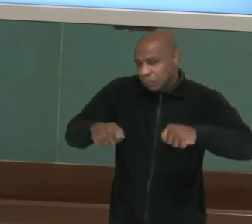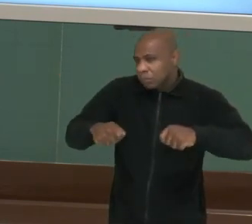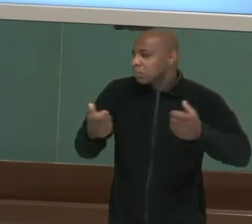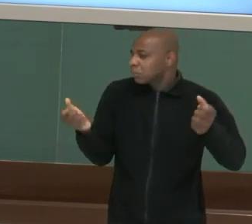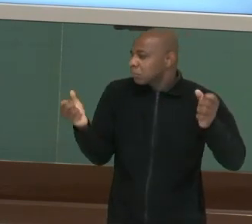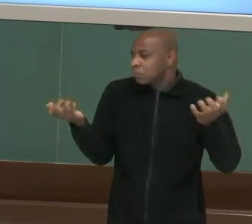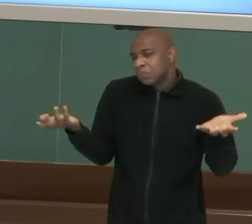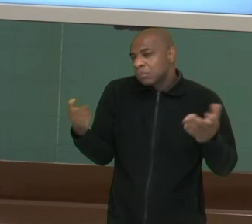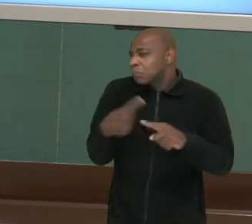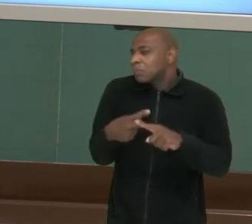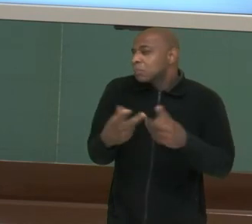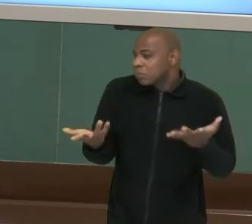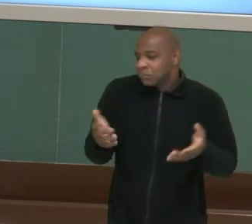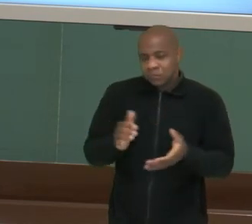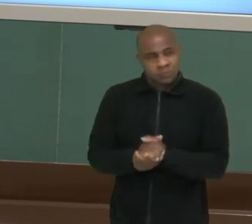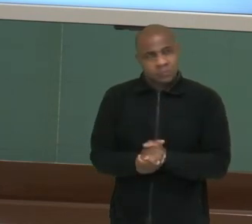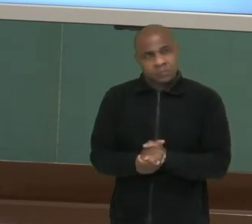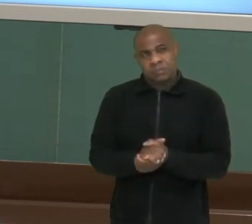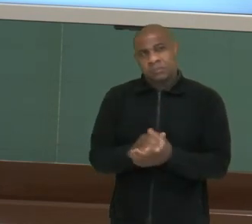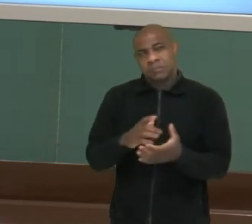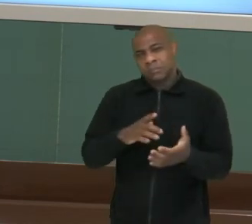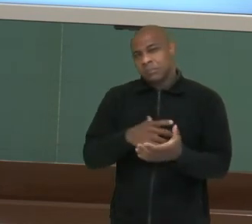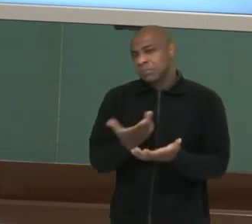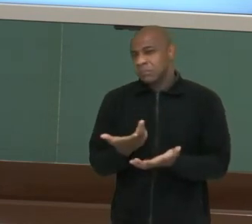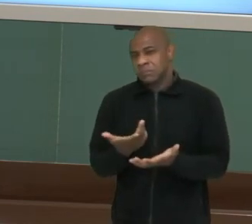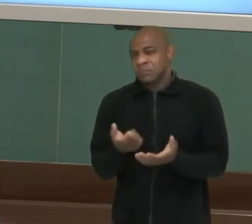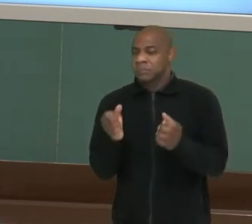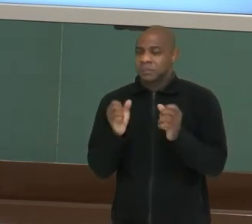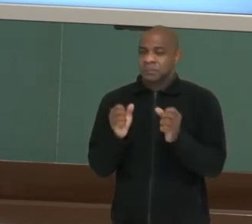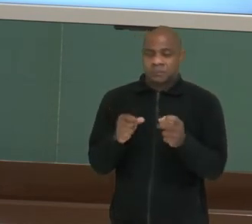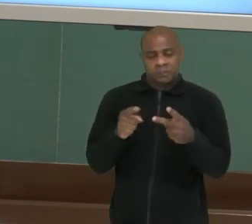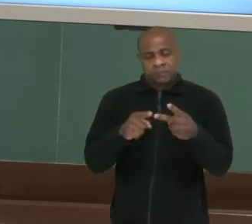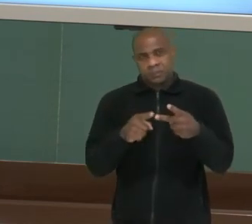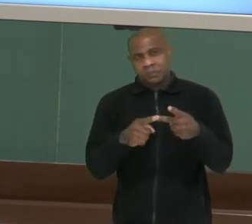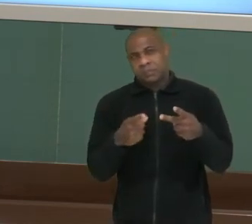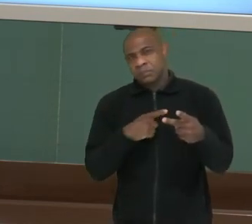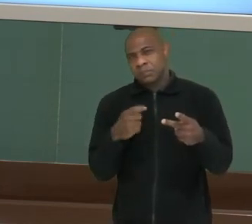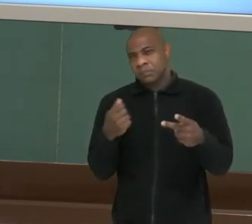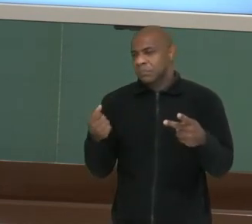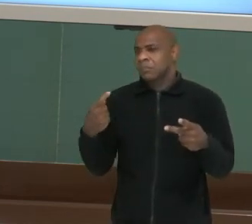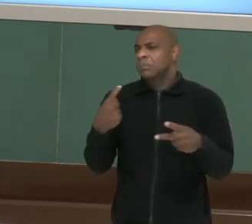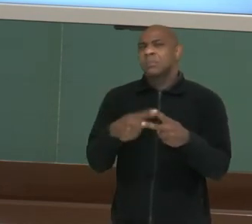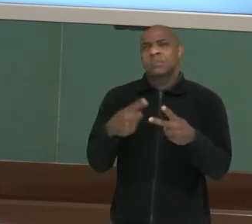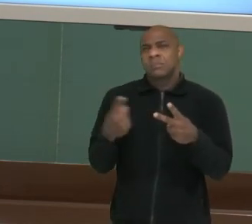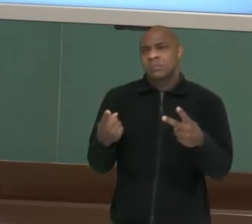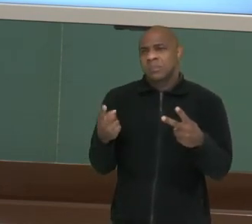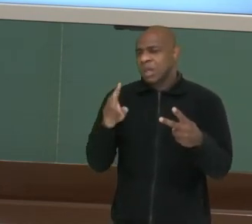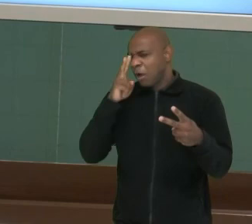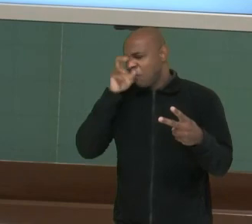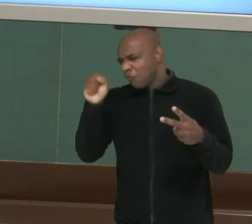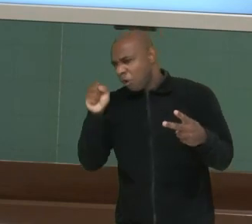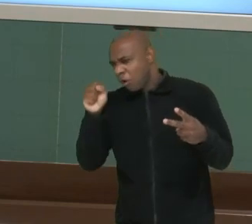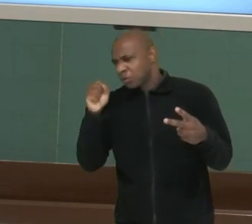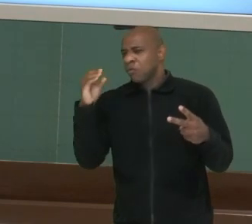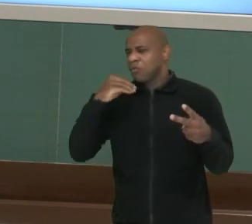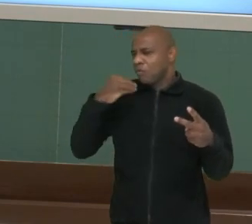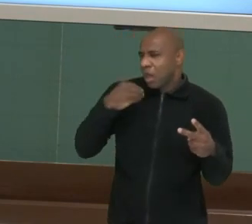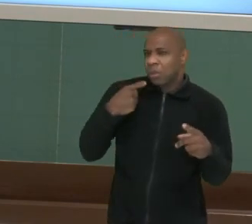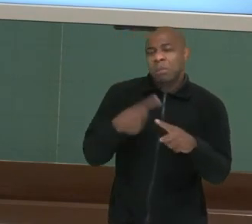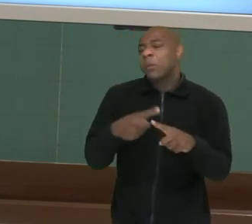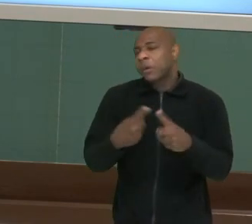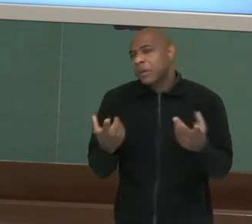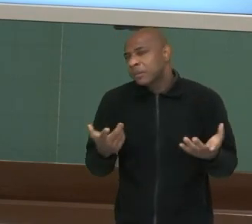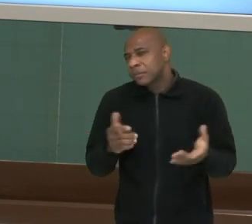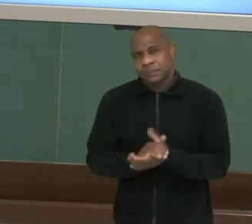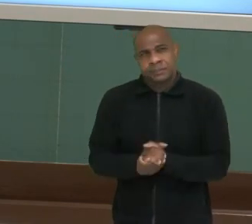deu duas frequências, ele pede se a maior frequência é mais potente que a outra de menor frequência. Pessoal, na